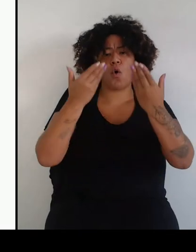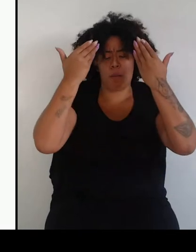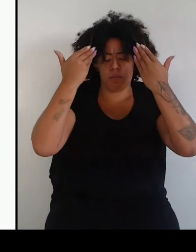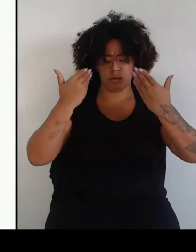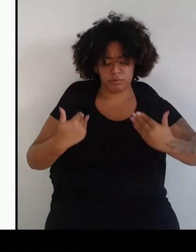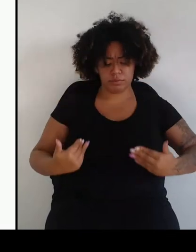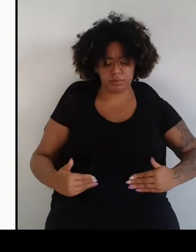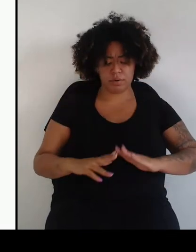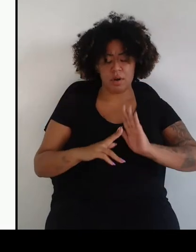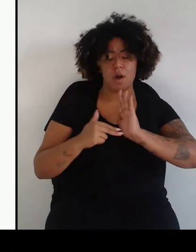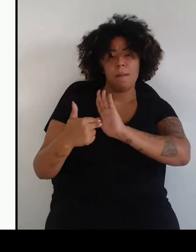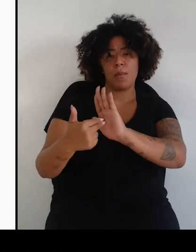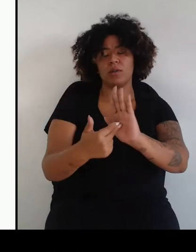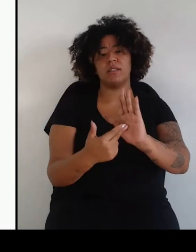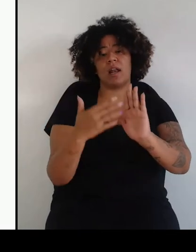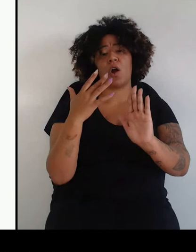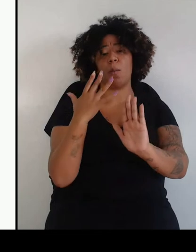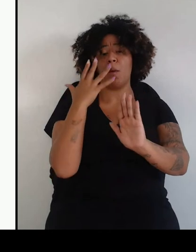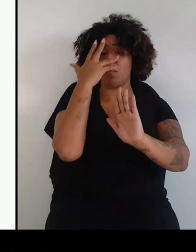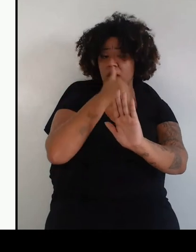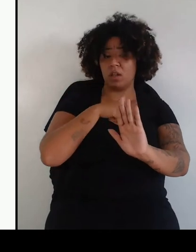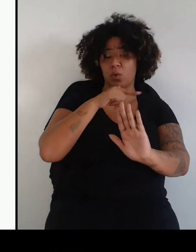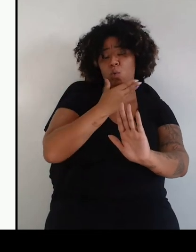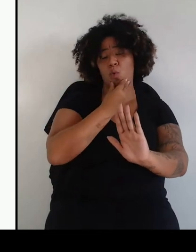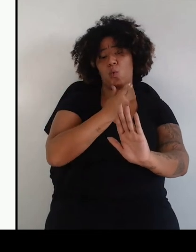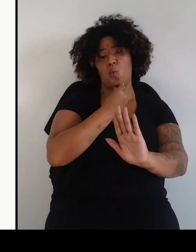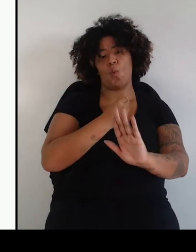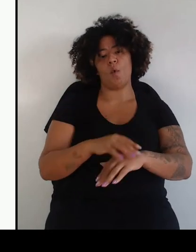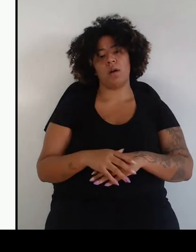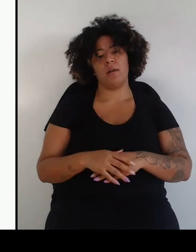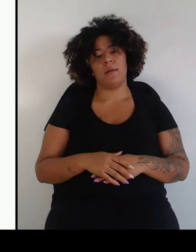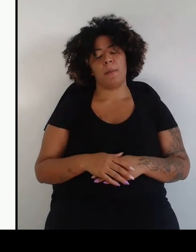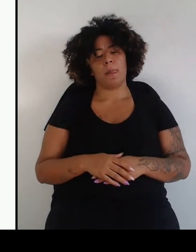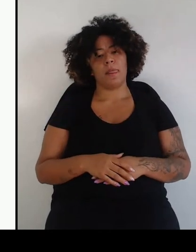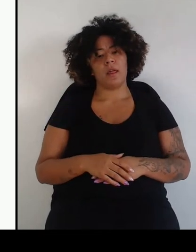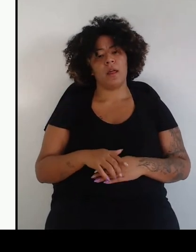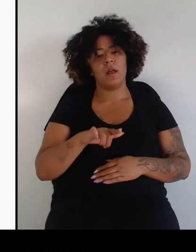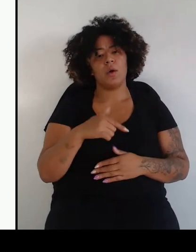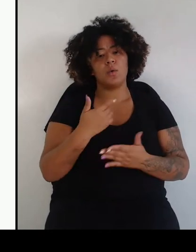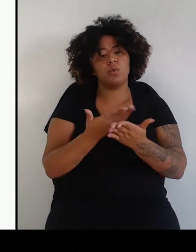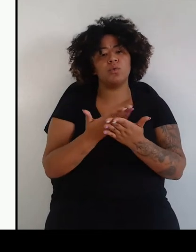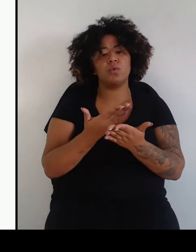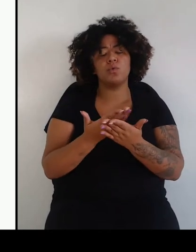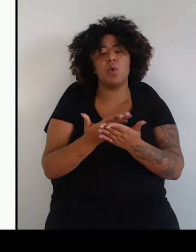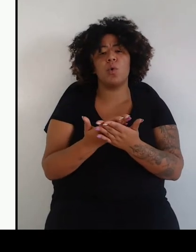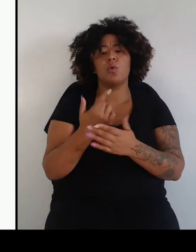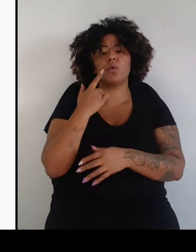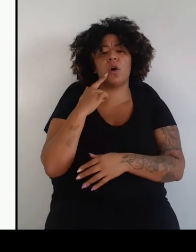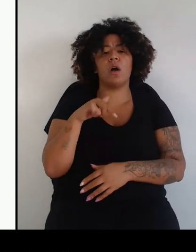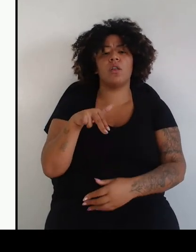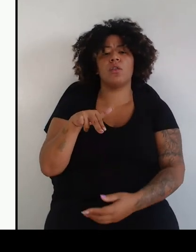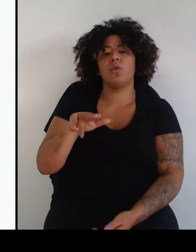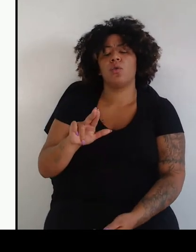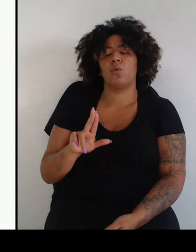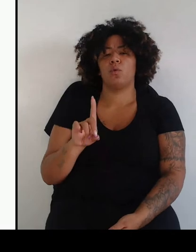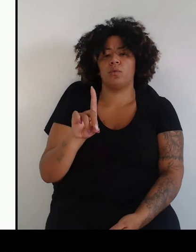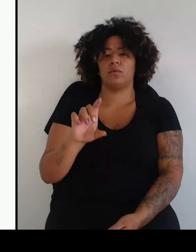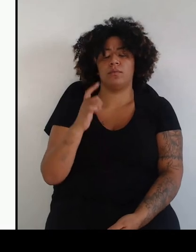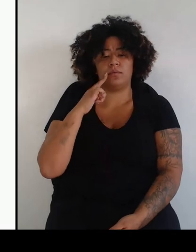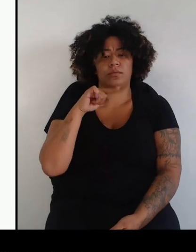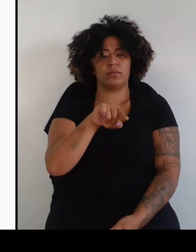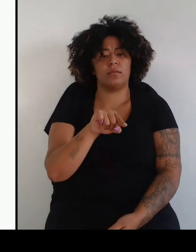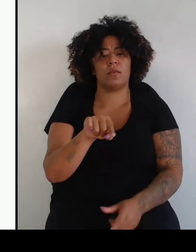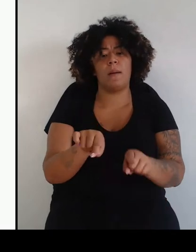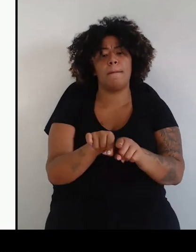o próximo slide por favor o estudo de bacon mostra a pose de